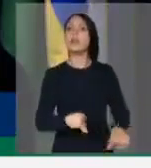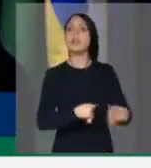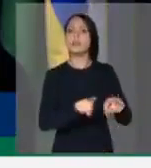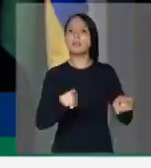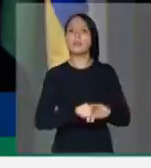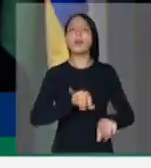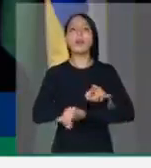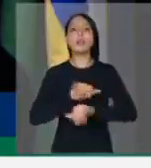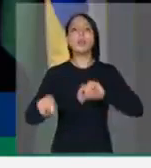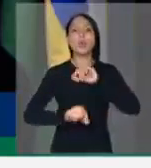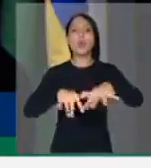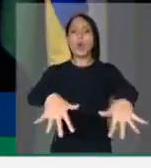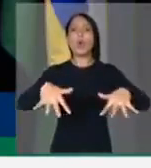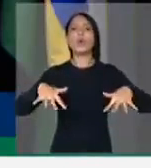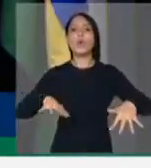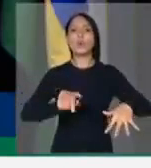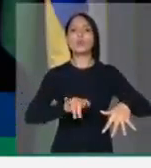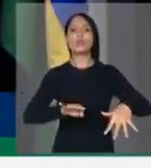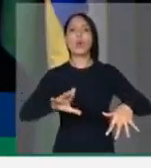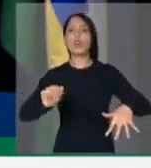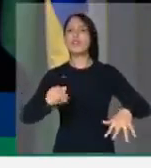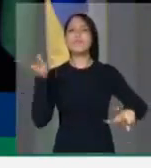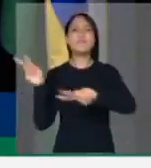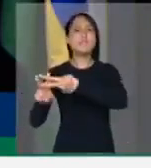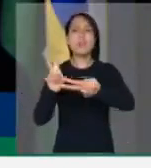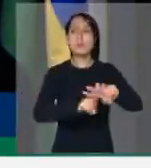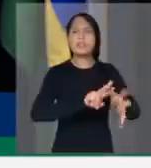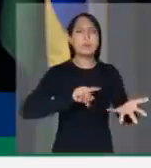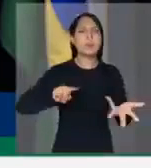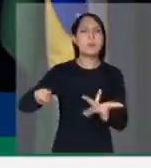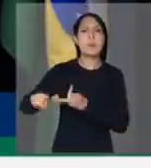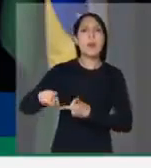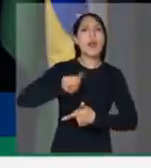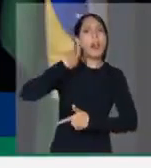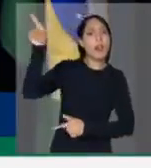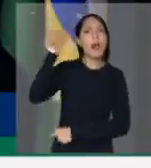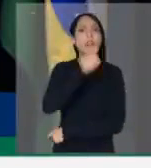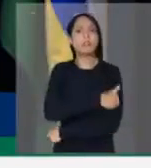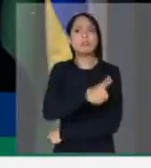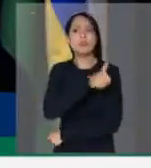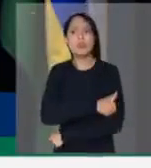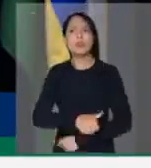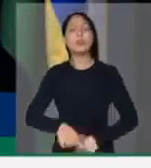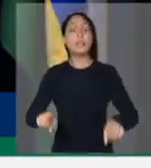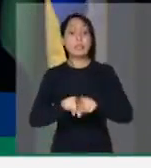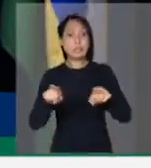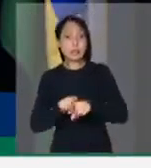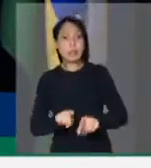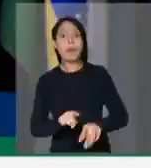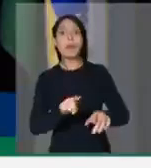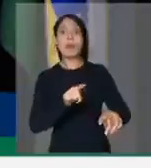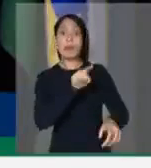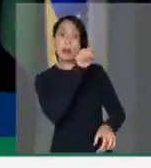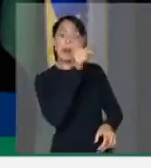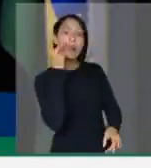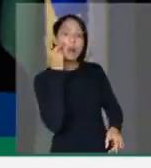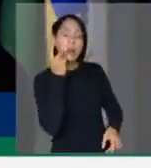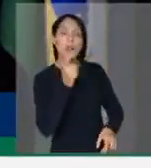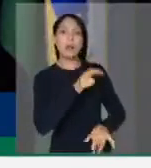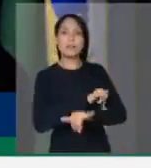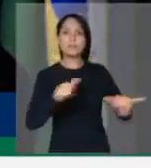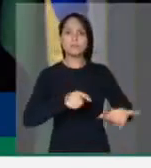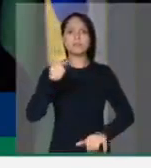haja audiência de custódia para todos os tipos de prisões, também no Rio de Janeiro, estendeu também ao Ceará essa medida